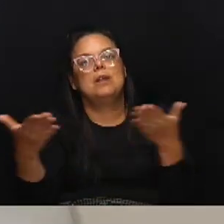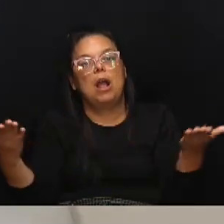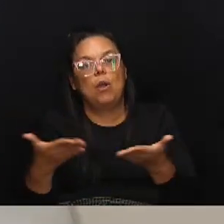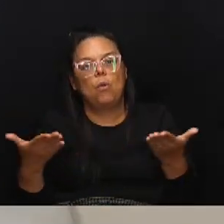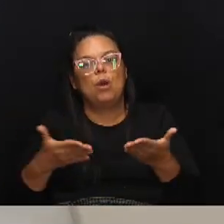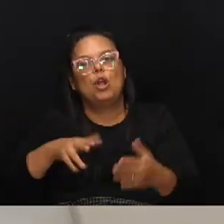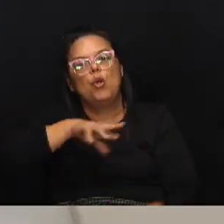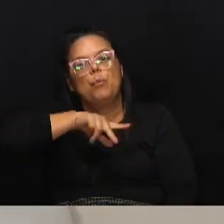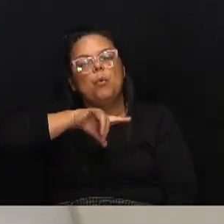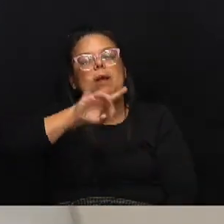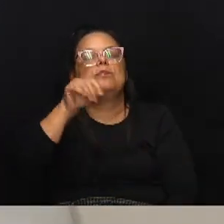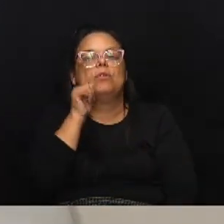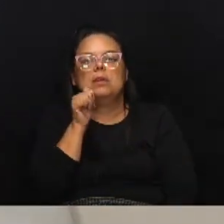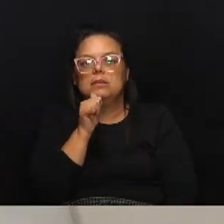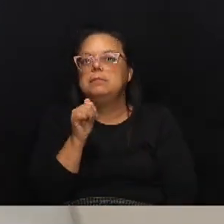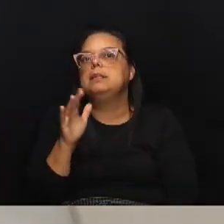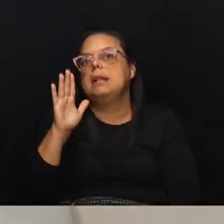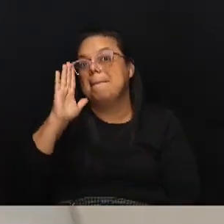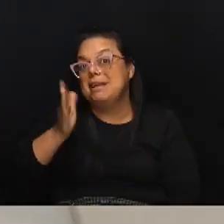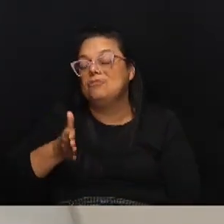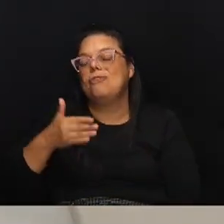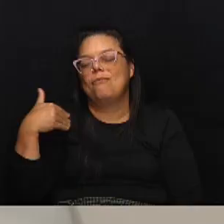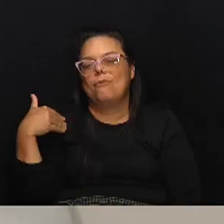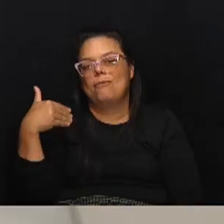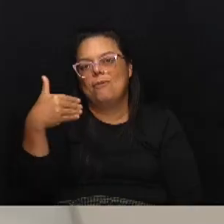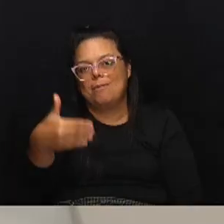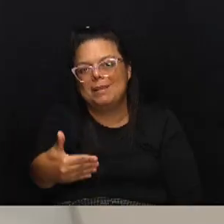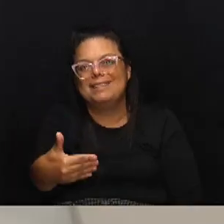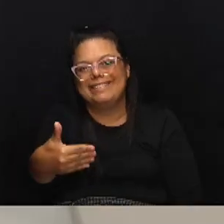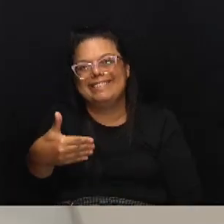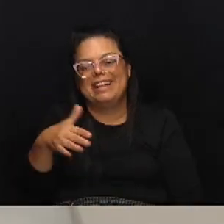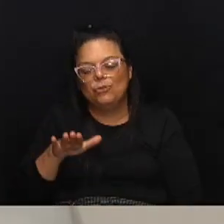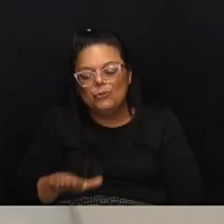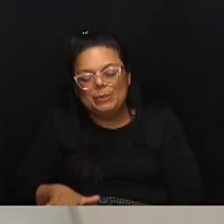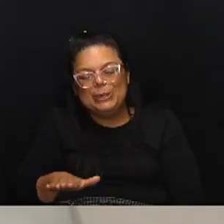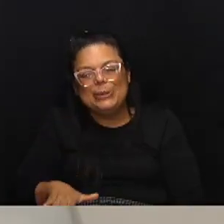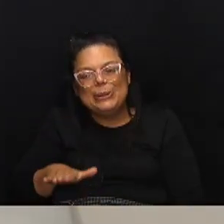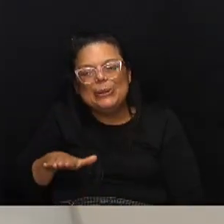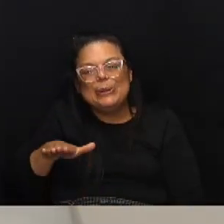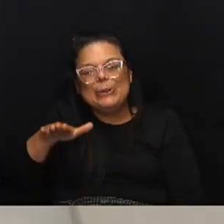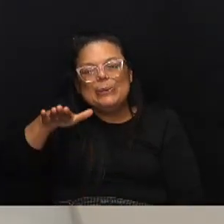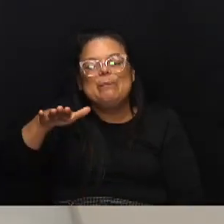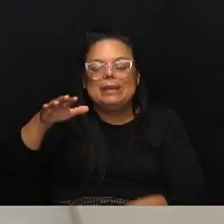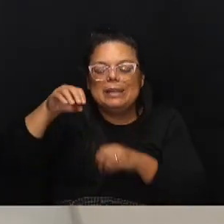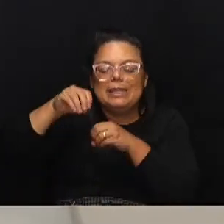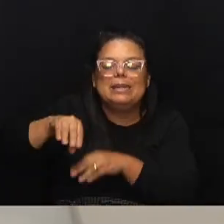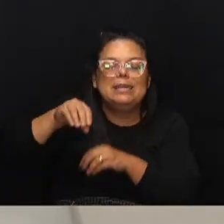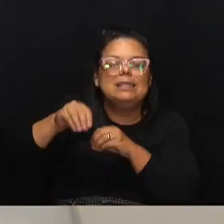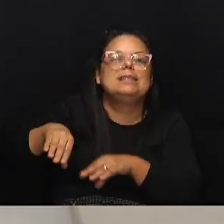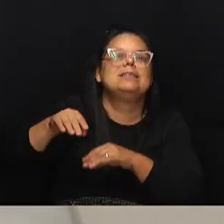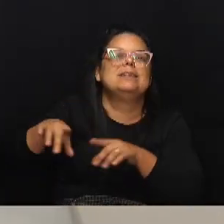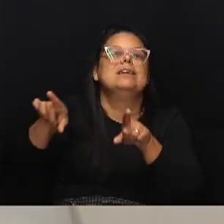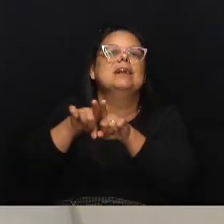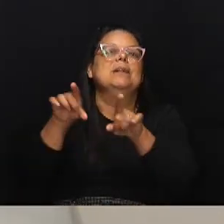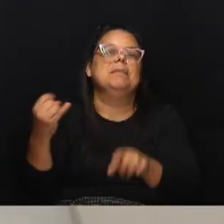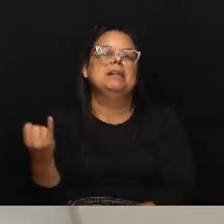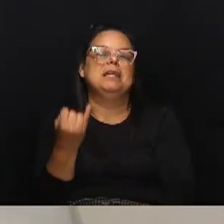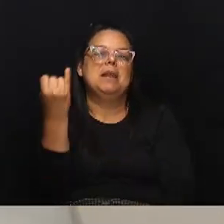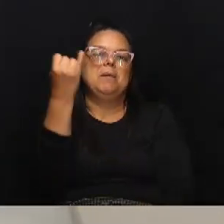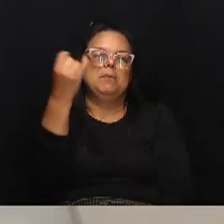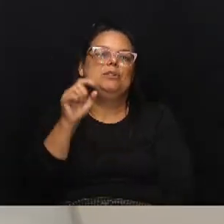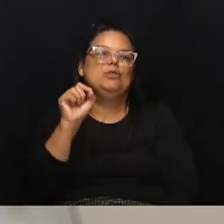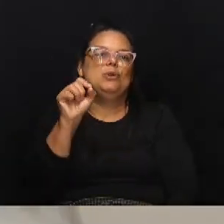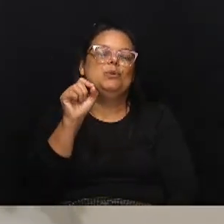não só com as meninas e meninos, mas já começar já desde os pequenininhos, trazendo para eles essa importância, né?